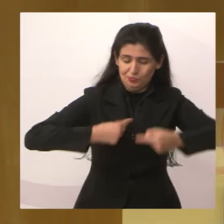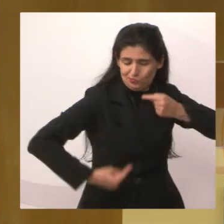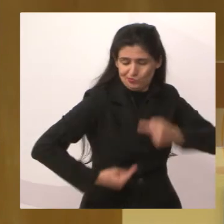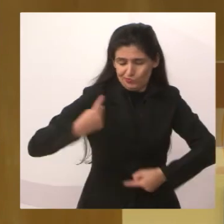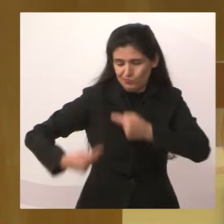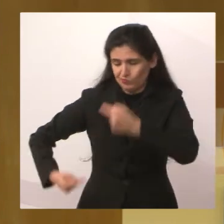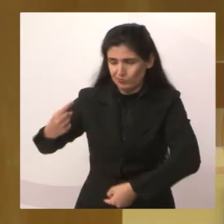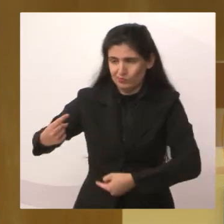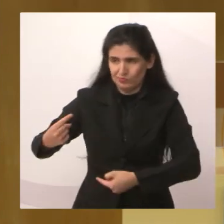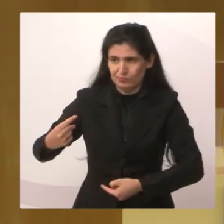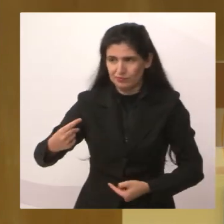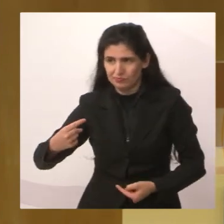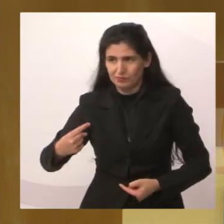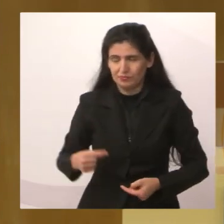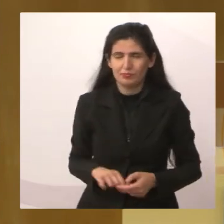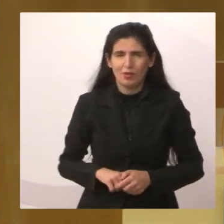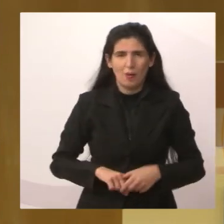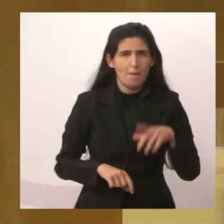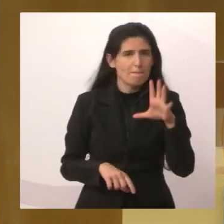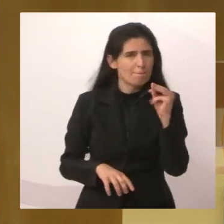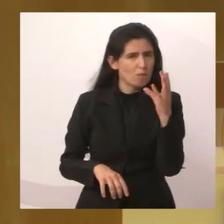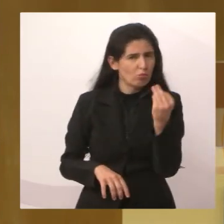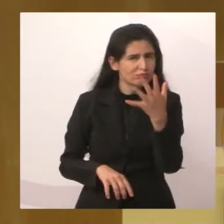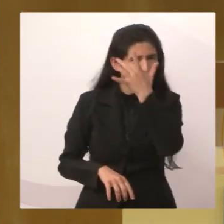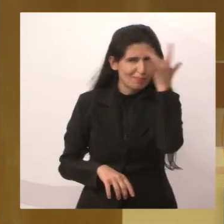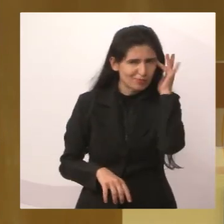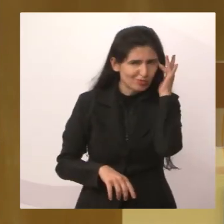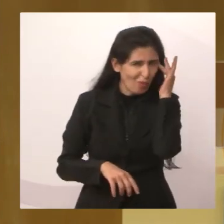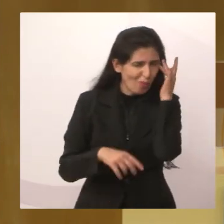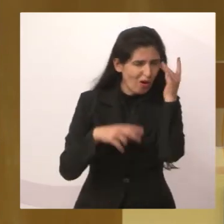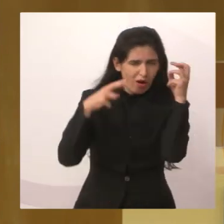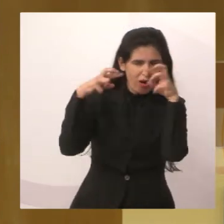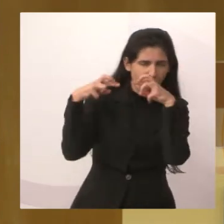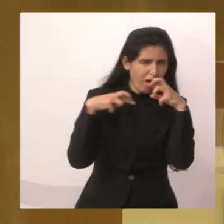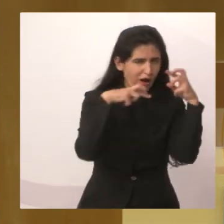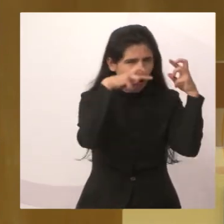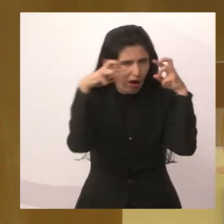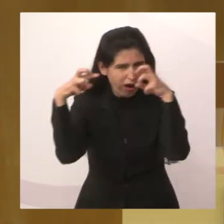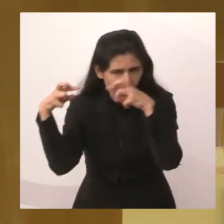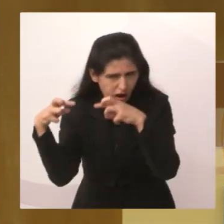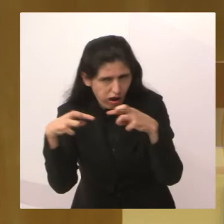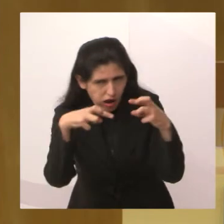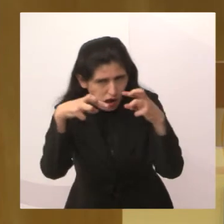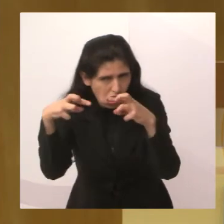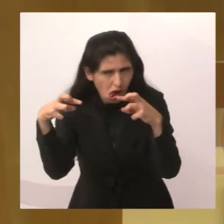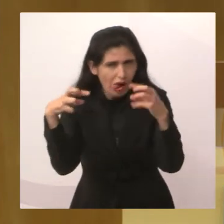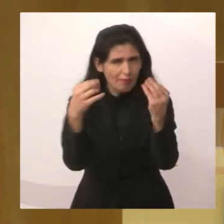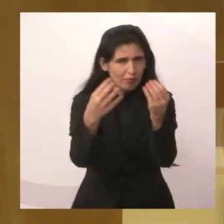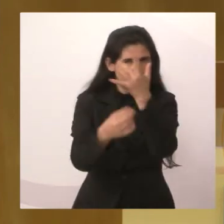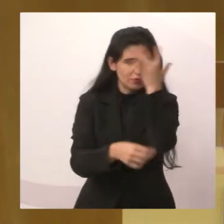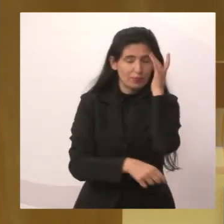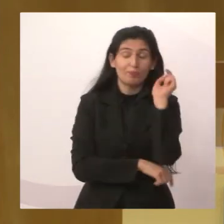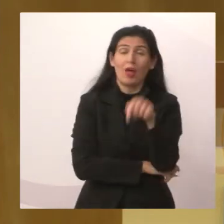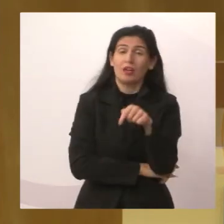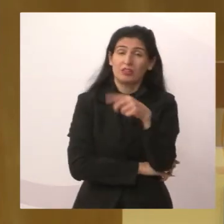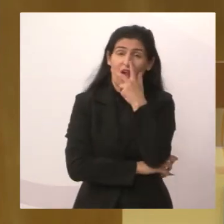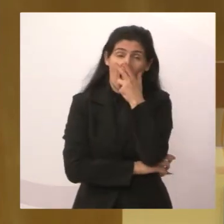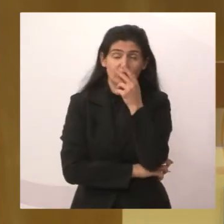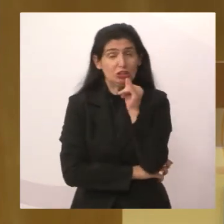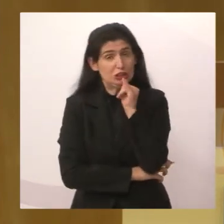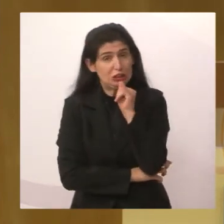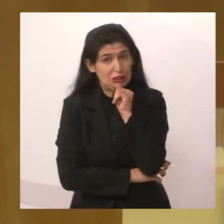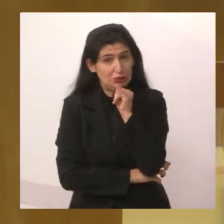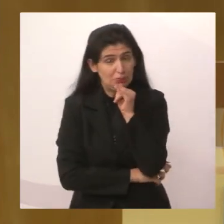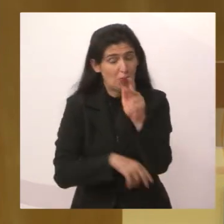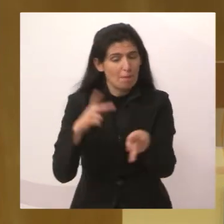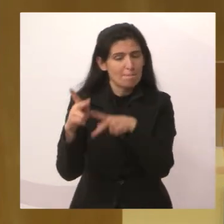tem milhares de gente de olho na gente. Se aqui achar que o povo não está de olho